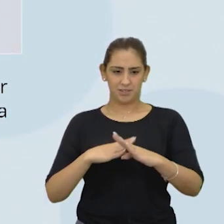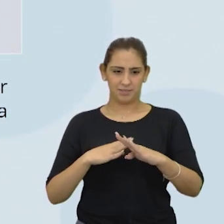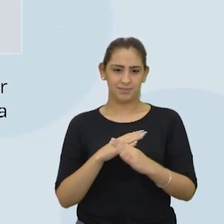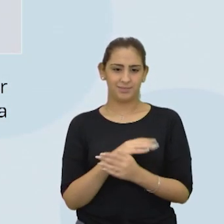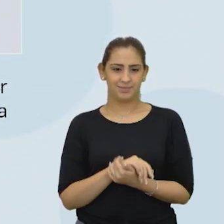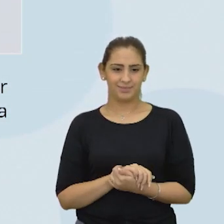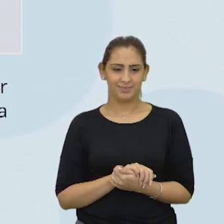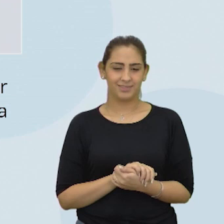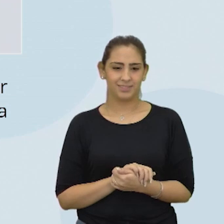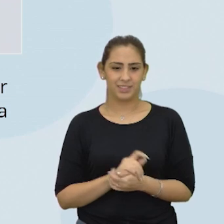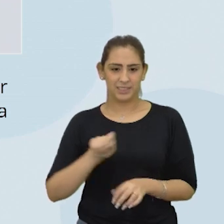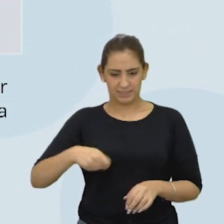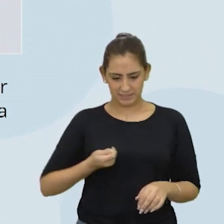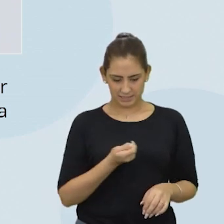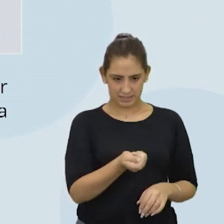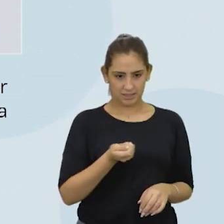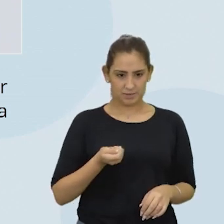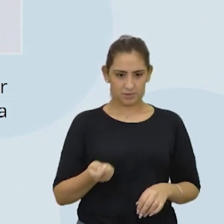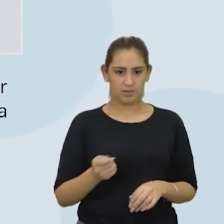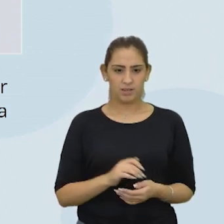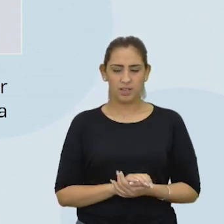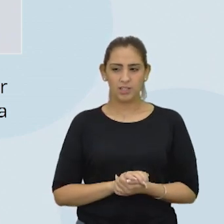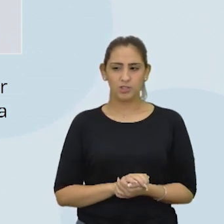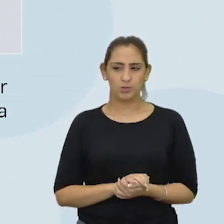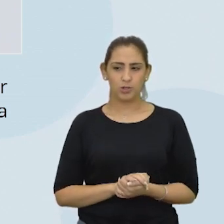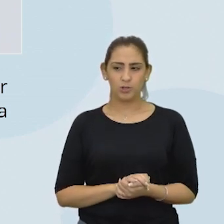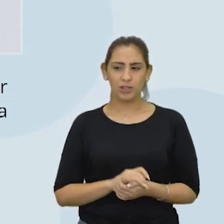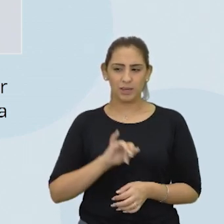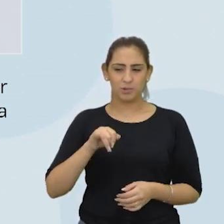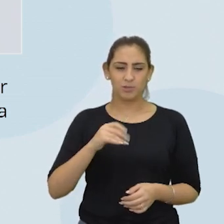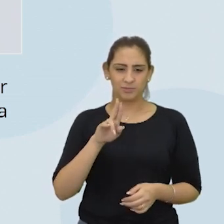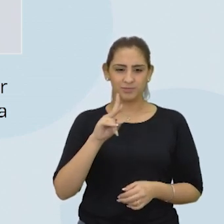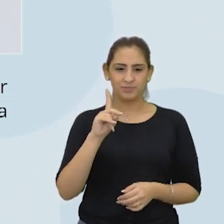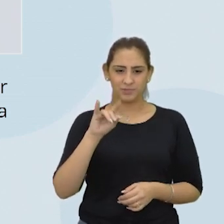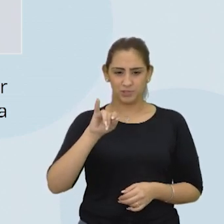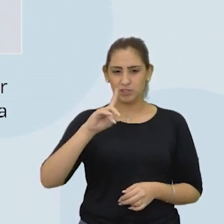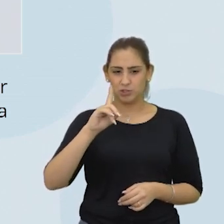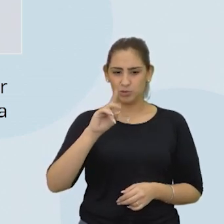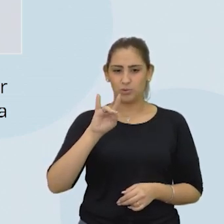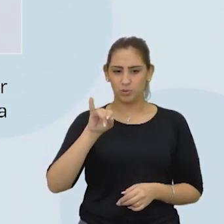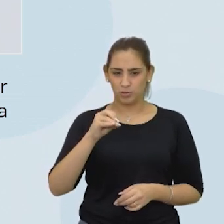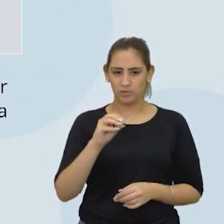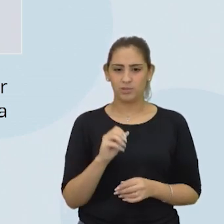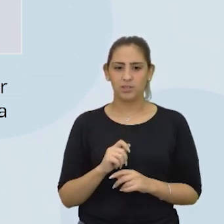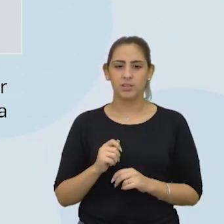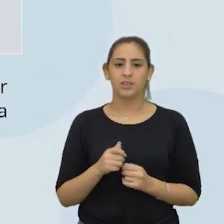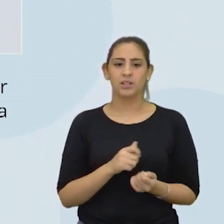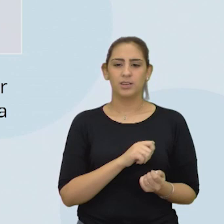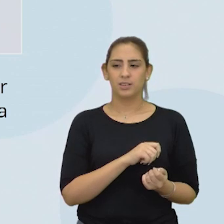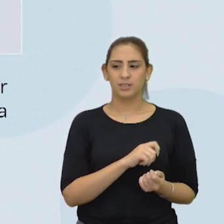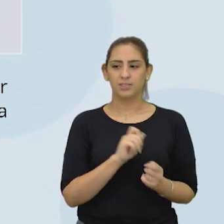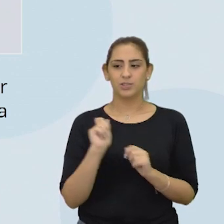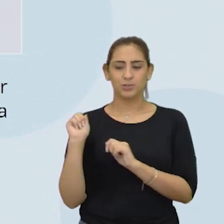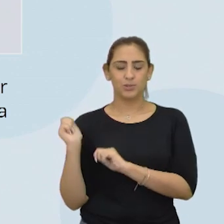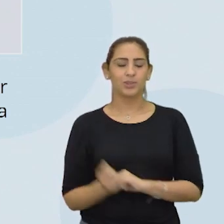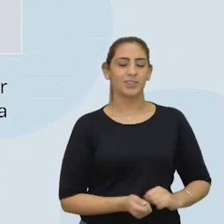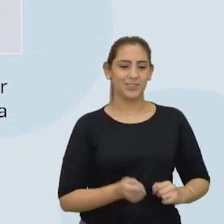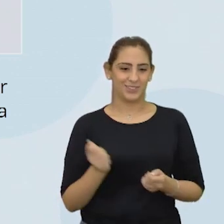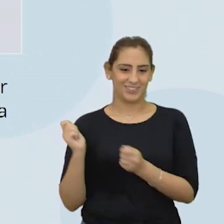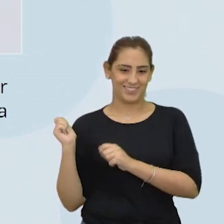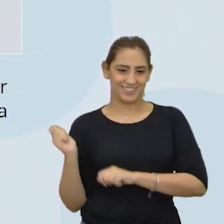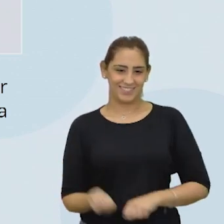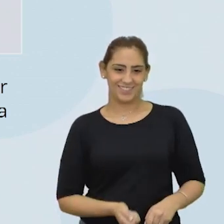né? Esgrima, judô. Você tá contando, Ju? Me ajuda a contar aí. Então, boxe, karatê,